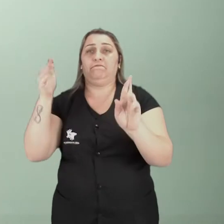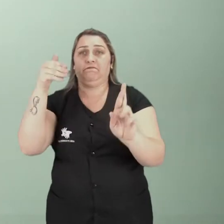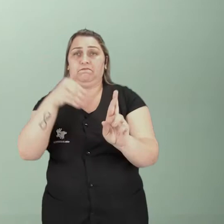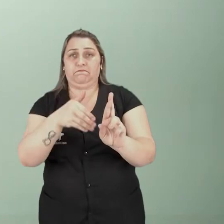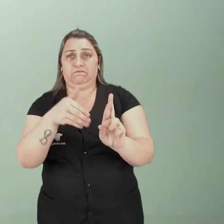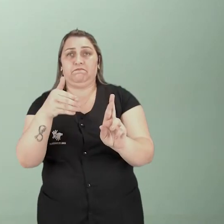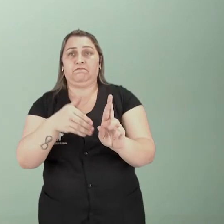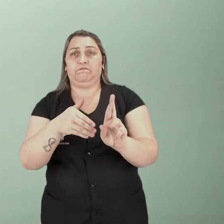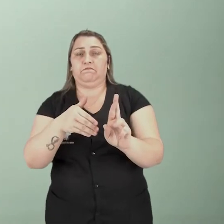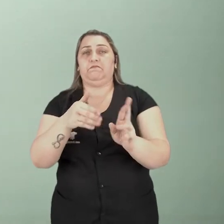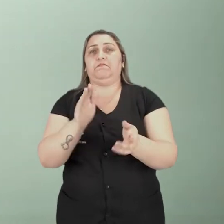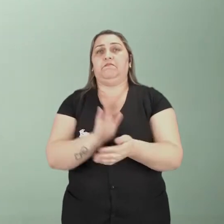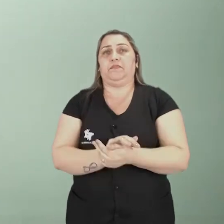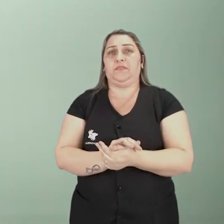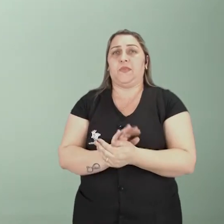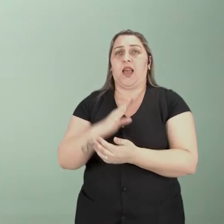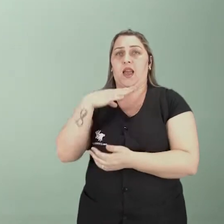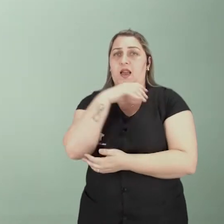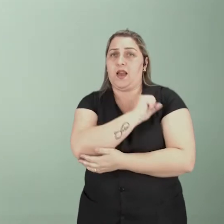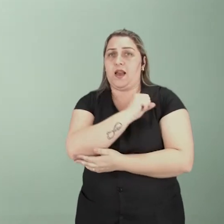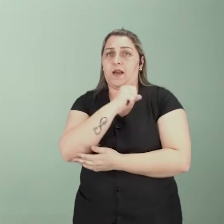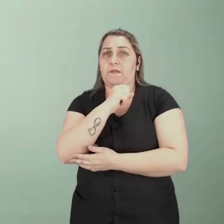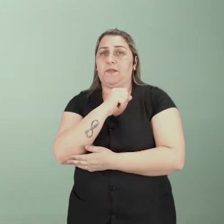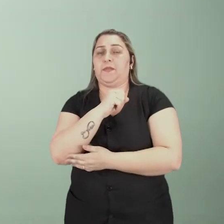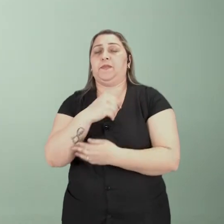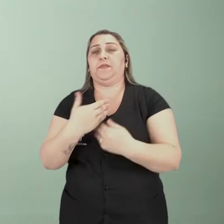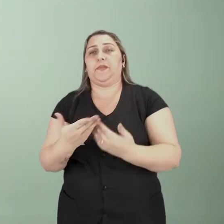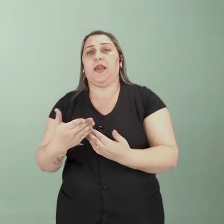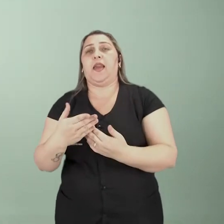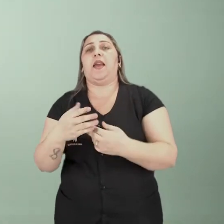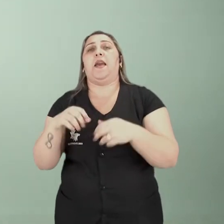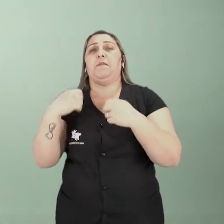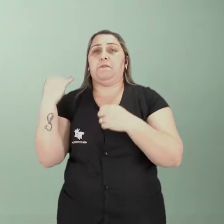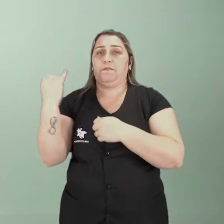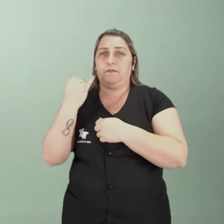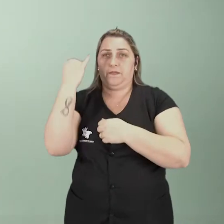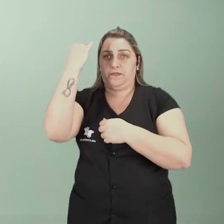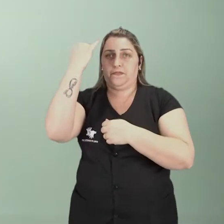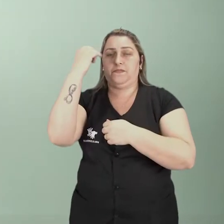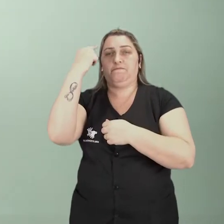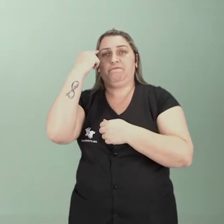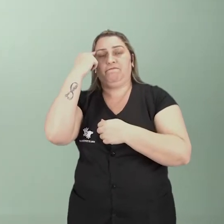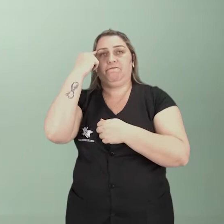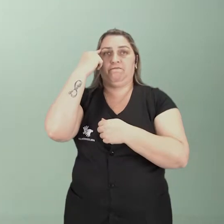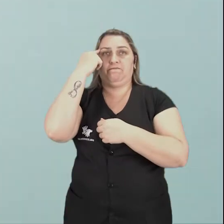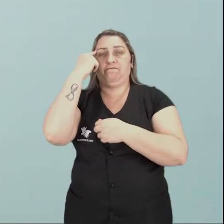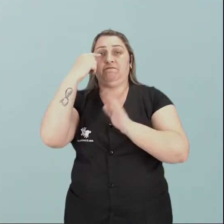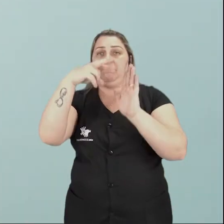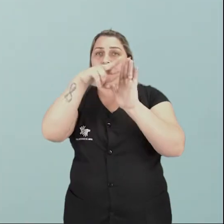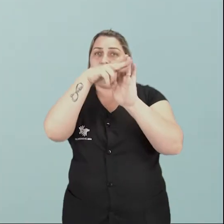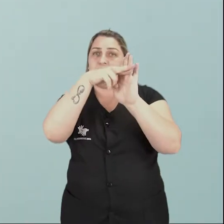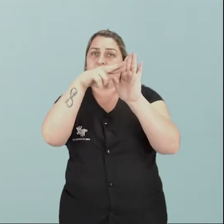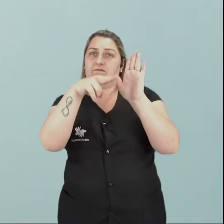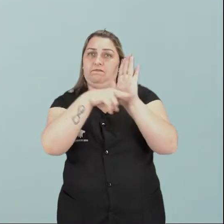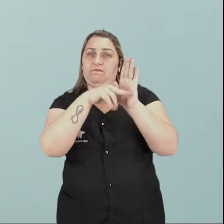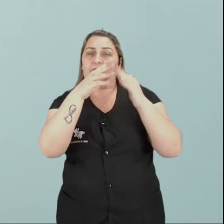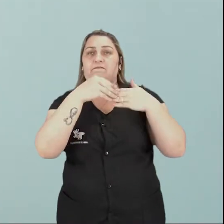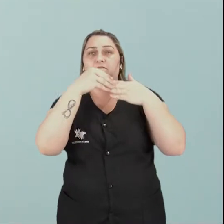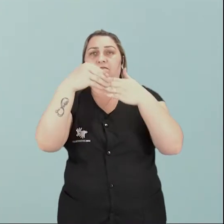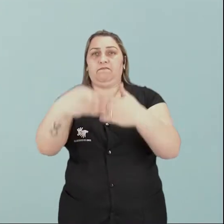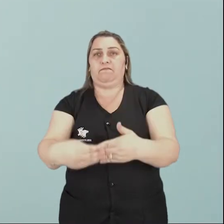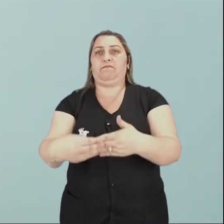alguma coisa de forma rápida e prática. Por isso que é necessário pensar sobre as regras que vão